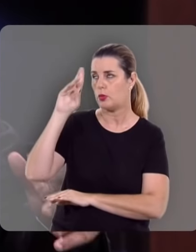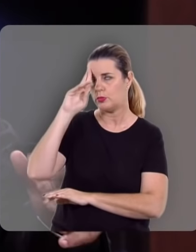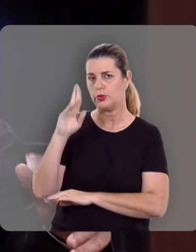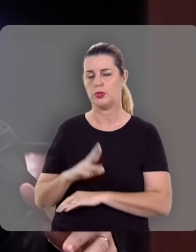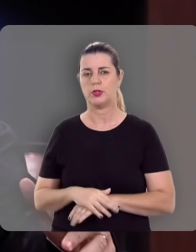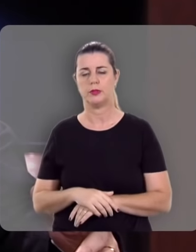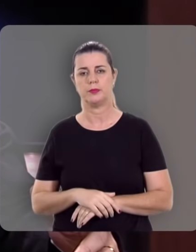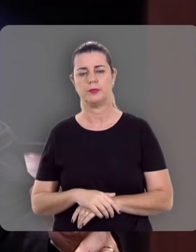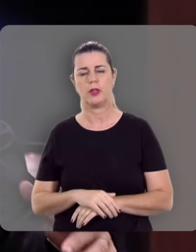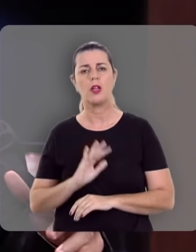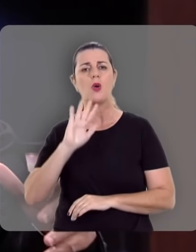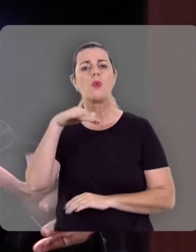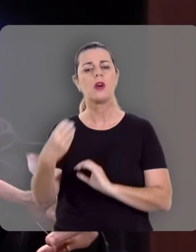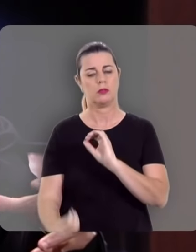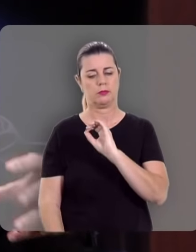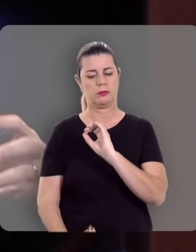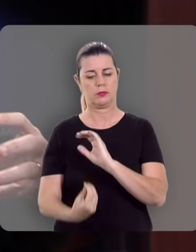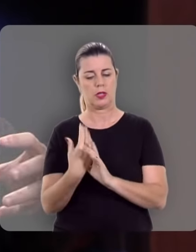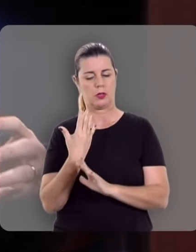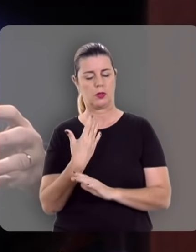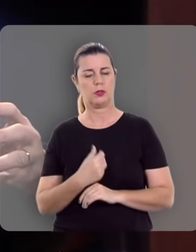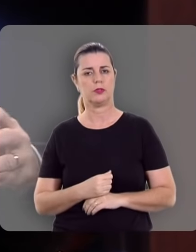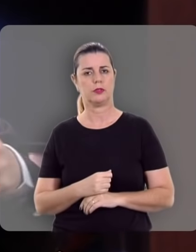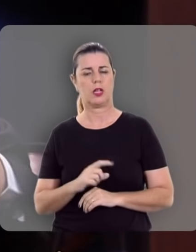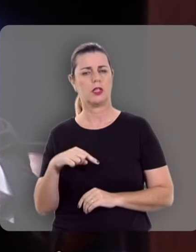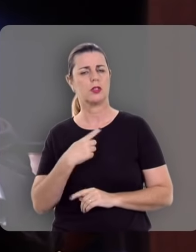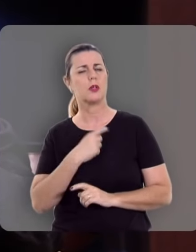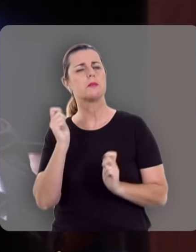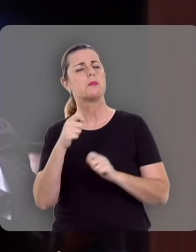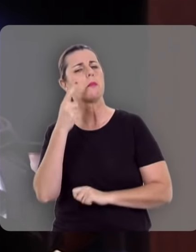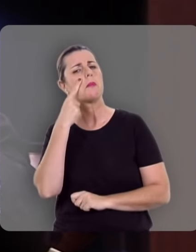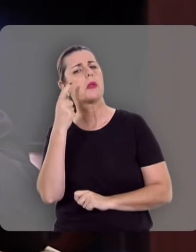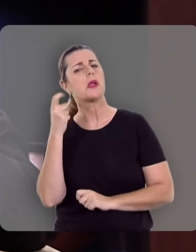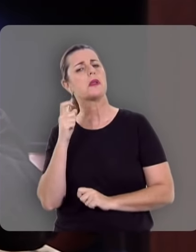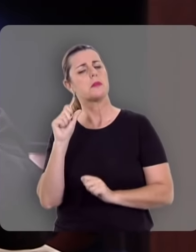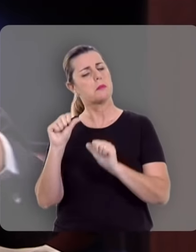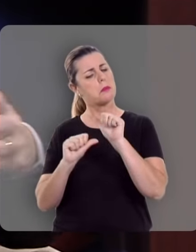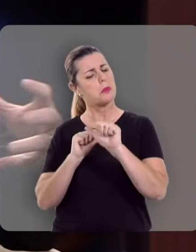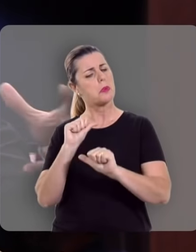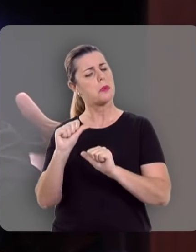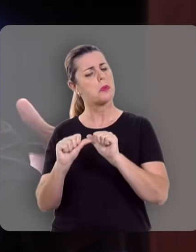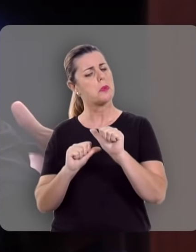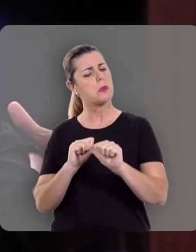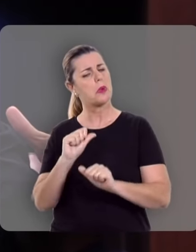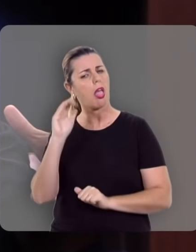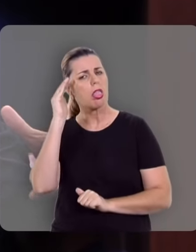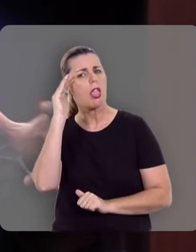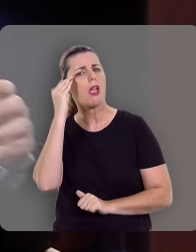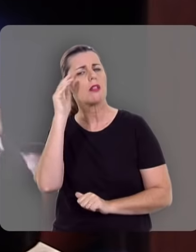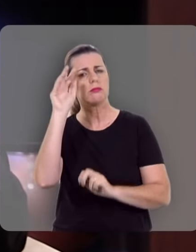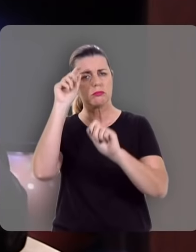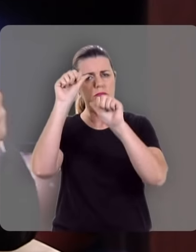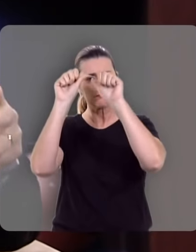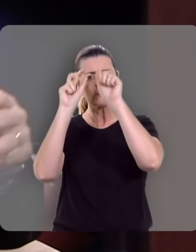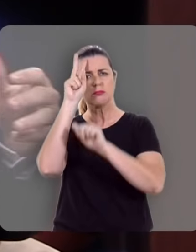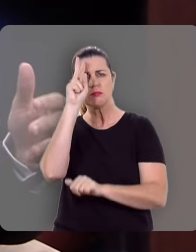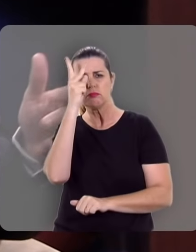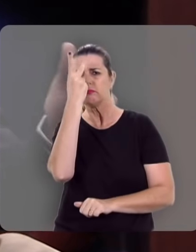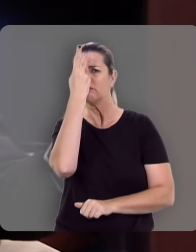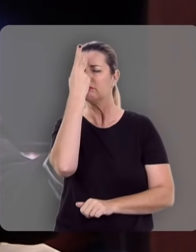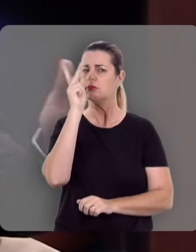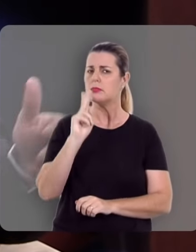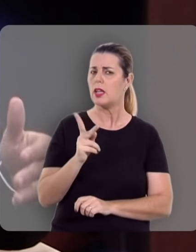isso acontece, Roster, a gente pode perceber uma mudança de entendimento da pessoa, uma maneira